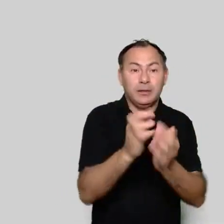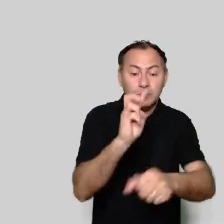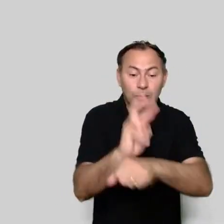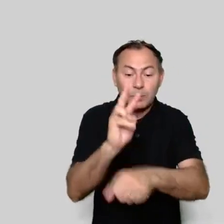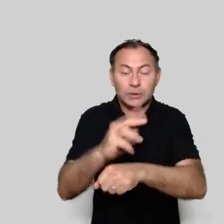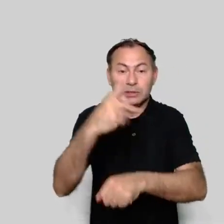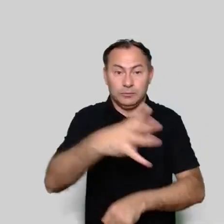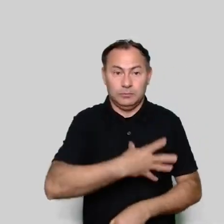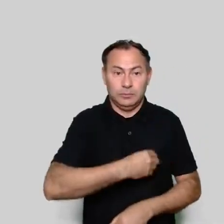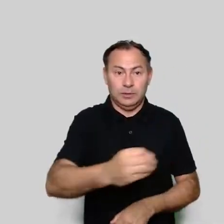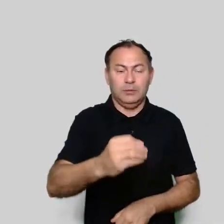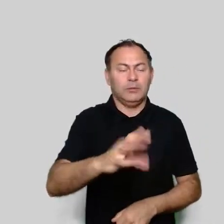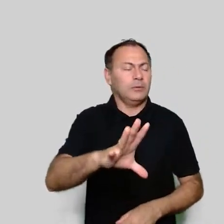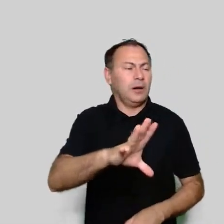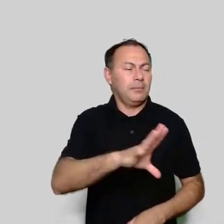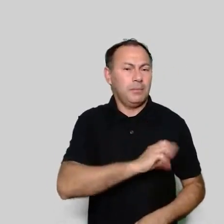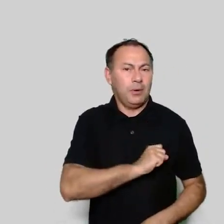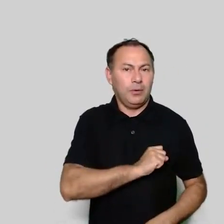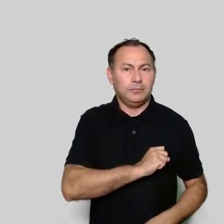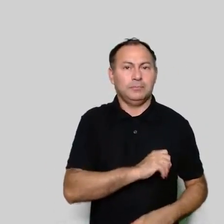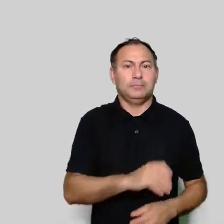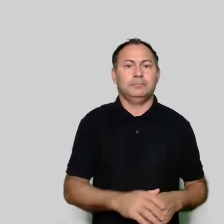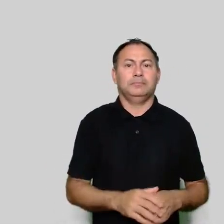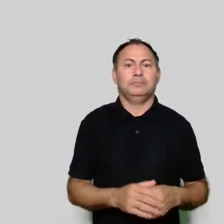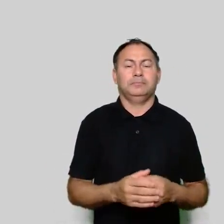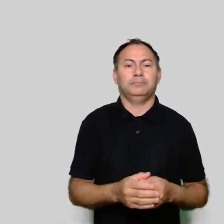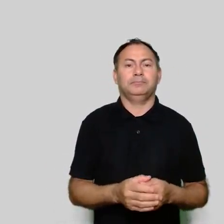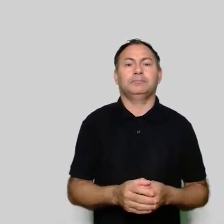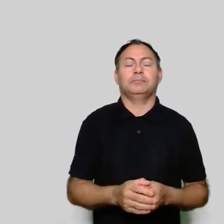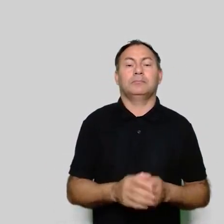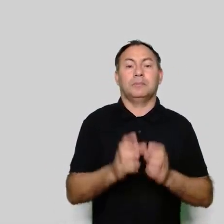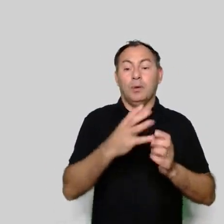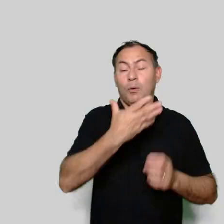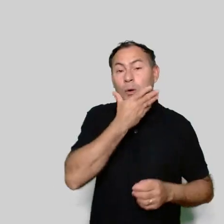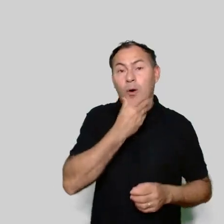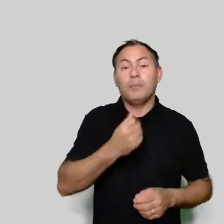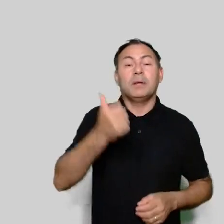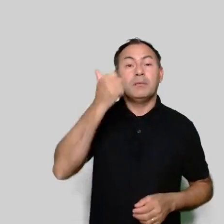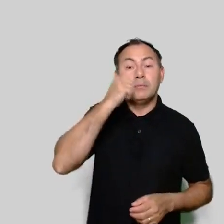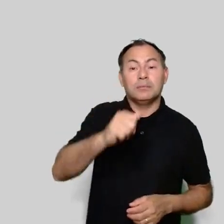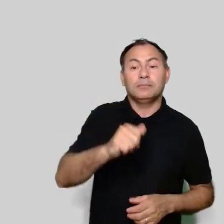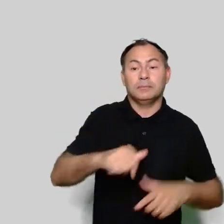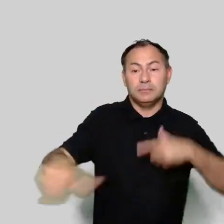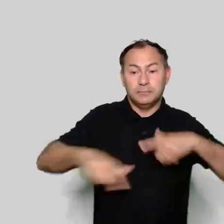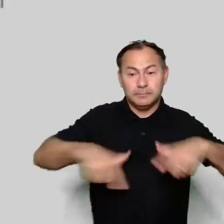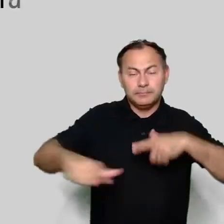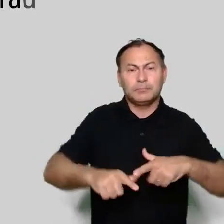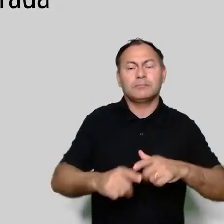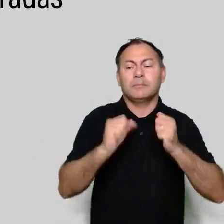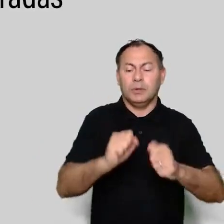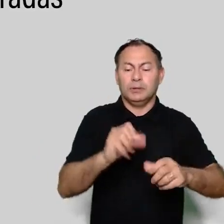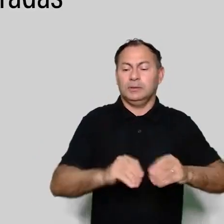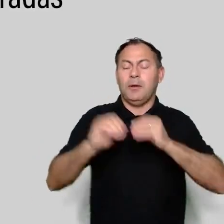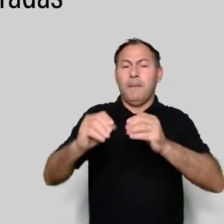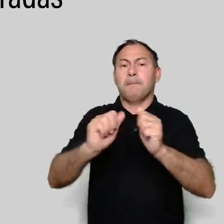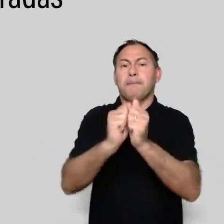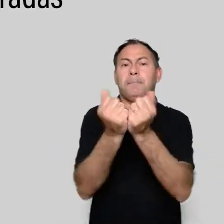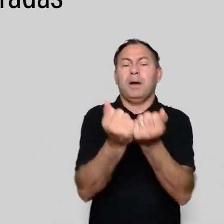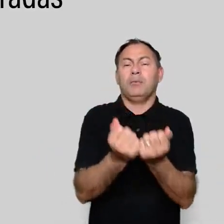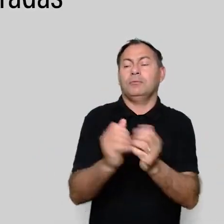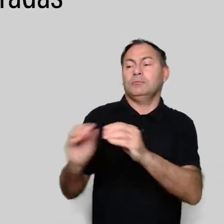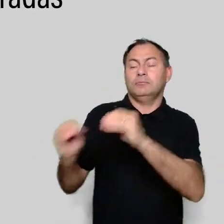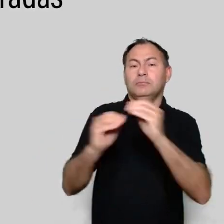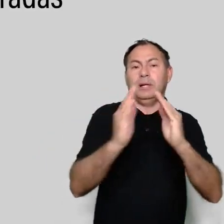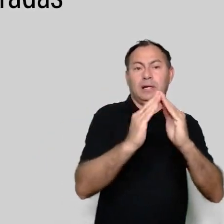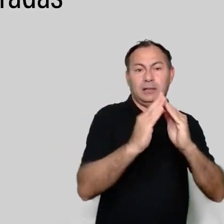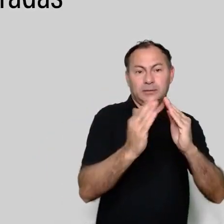que criam os seus filhos com tanto amor, nos homens e nas mulheres que trabalham a fim de trazer o pão